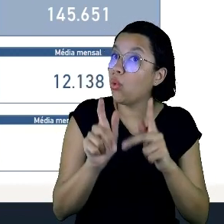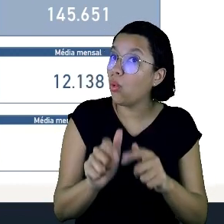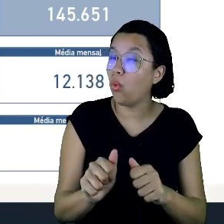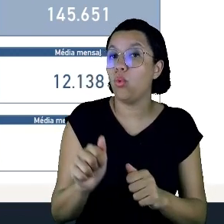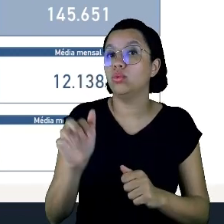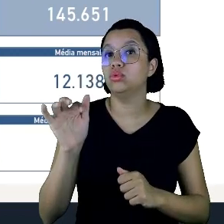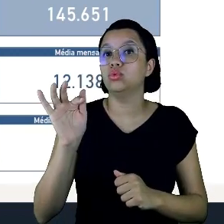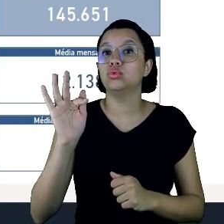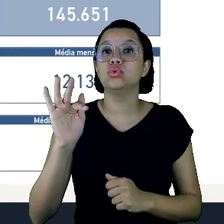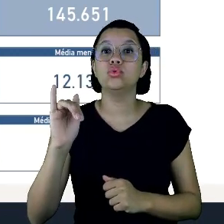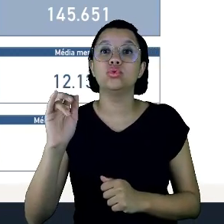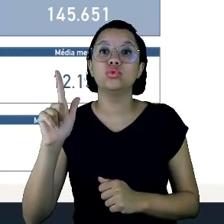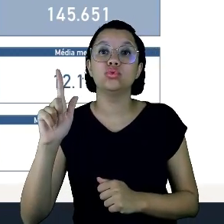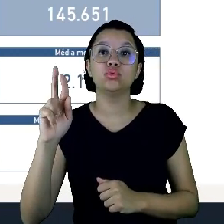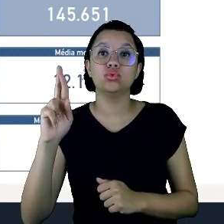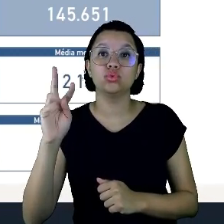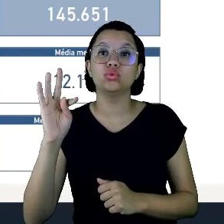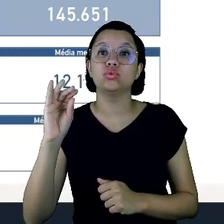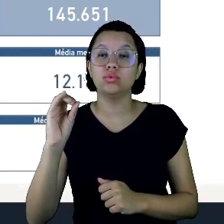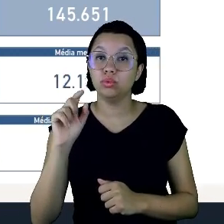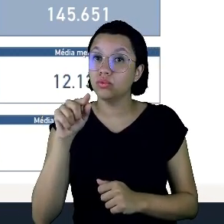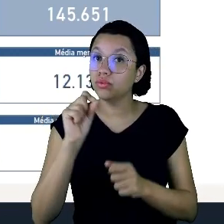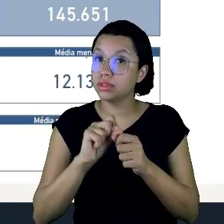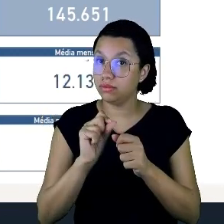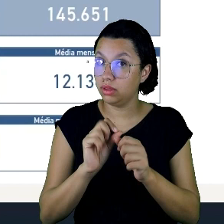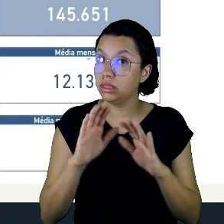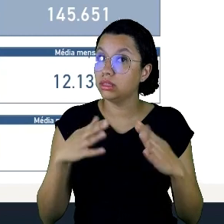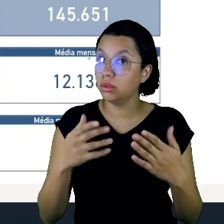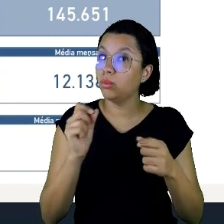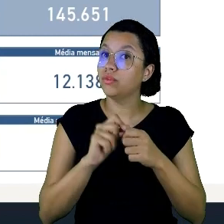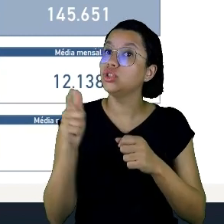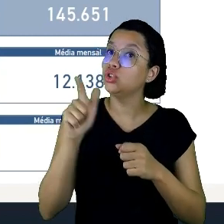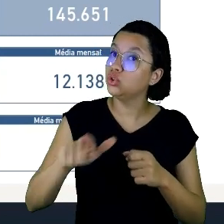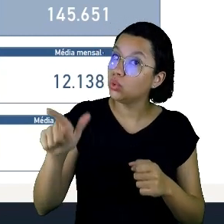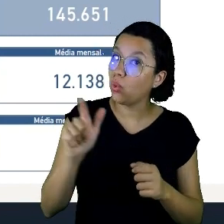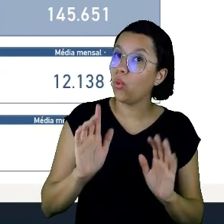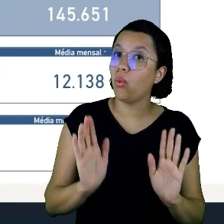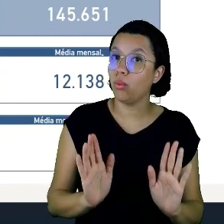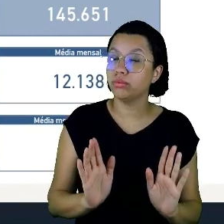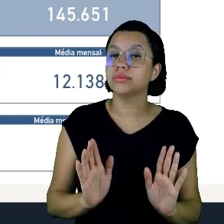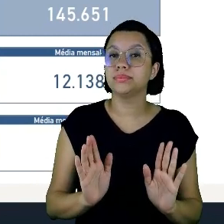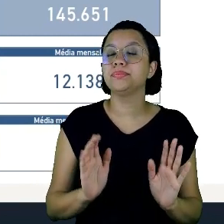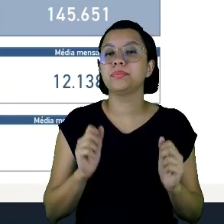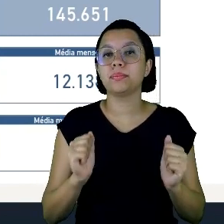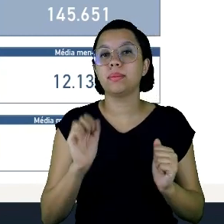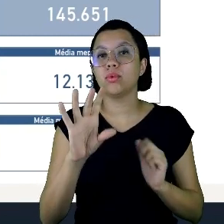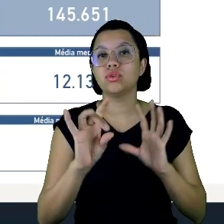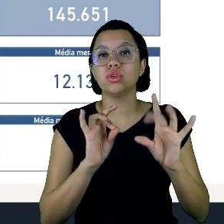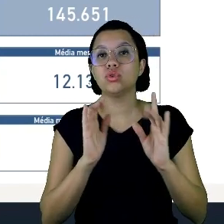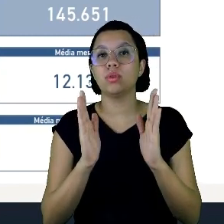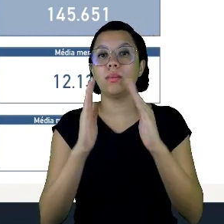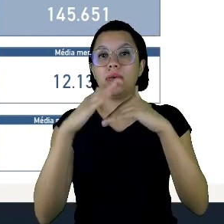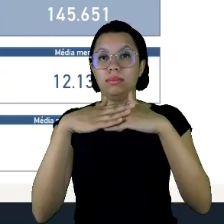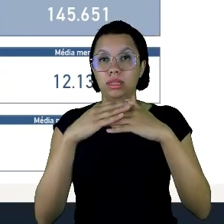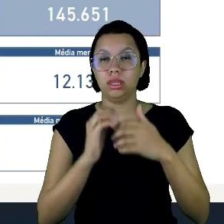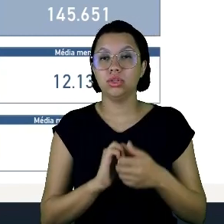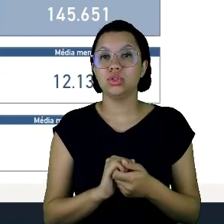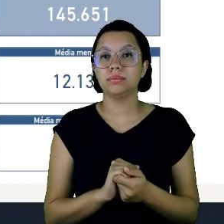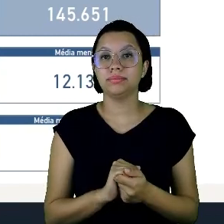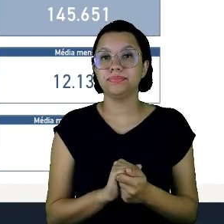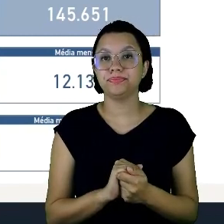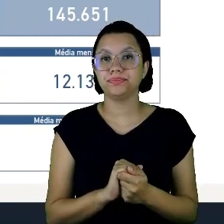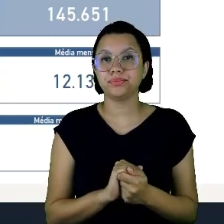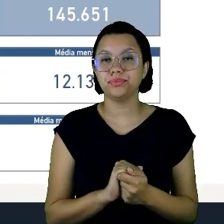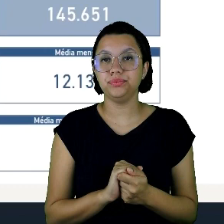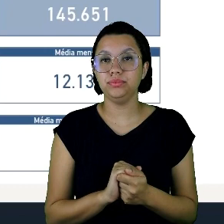limpar filtros, ele limpa todos os filtros que vocês fizeram. Então, tem que refazer todos os filtros. Então, aqui é